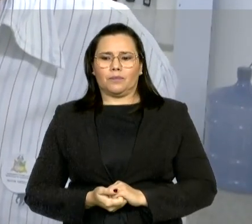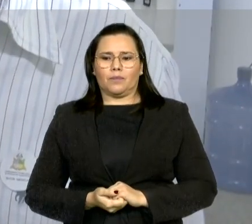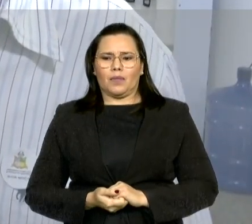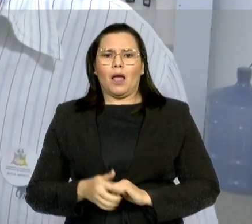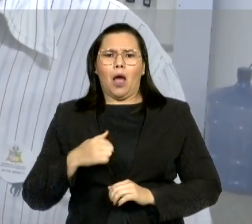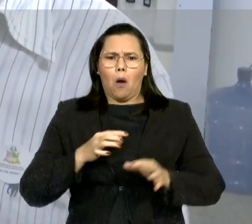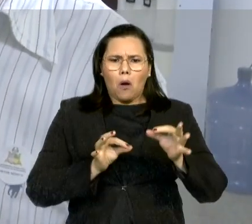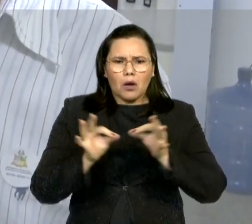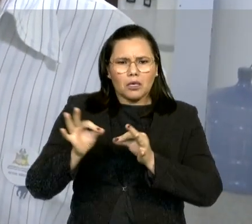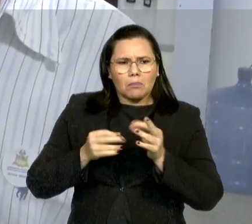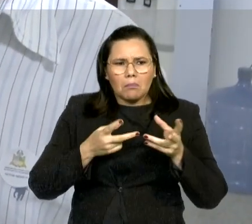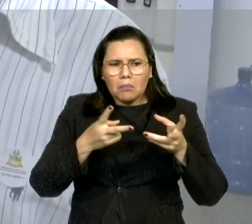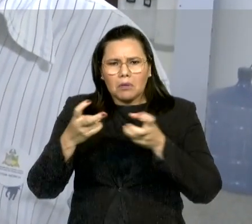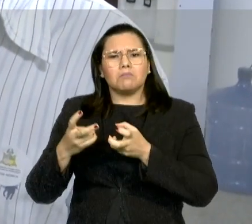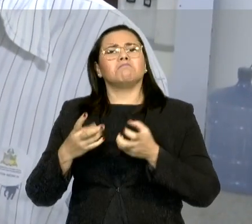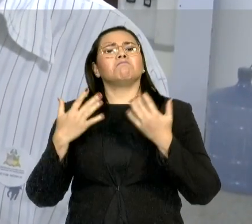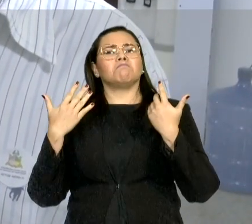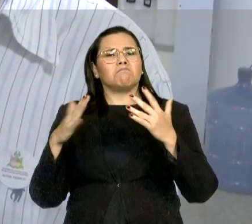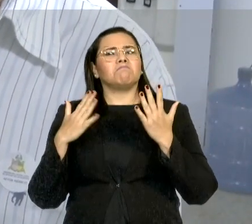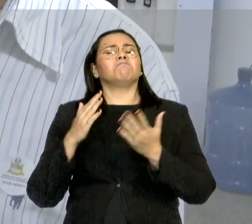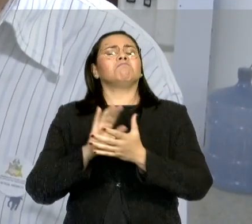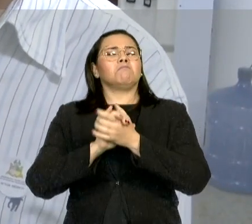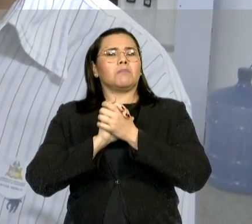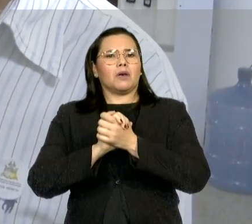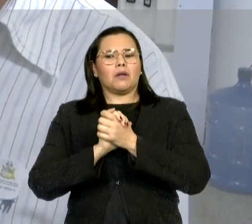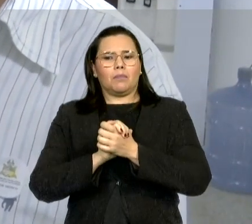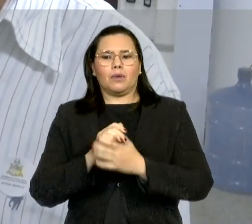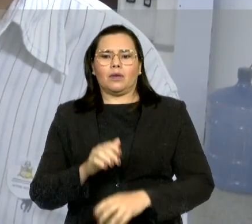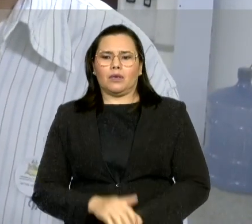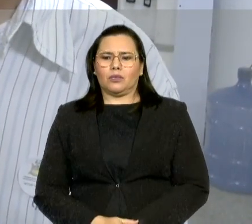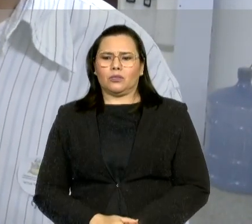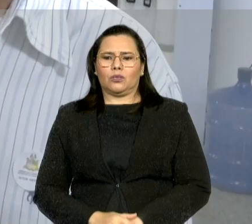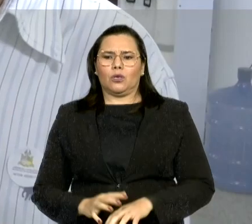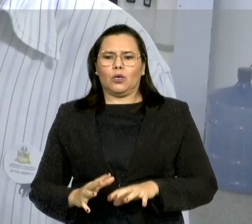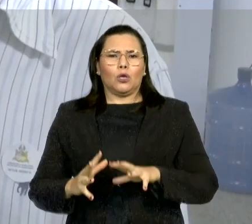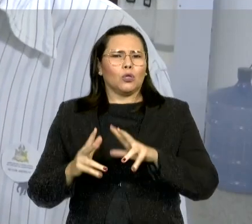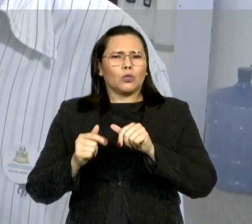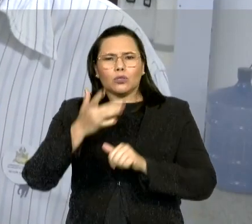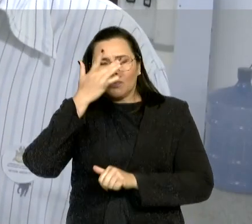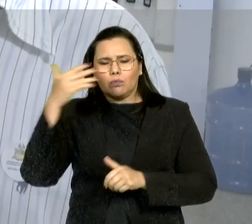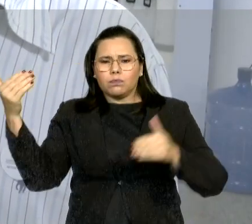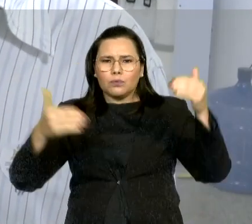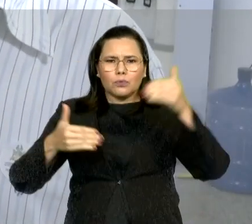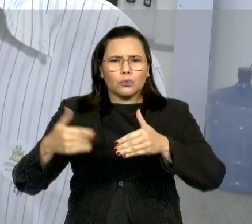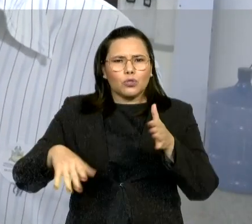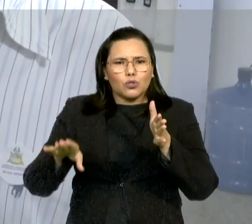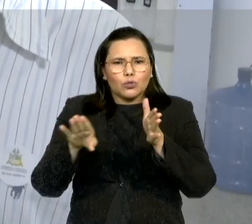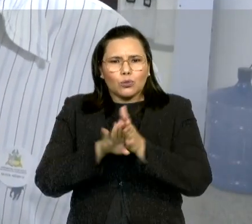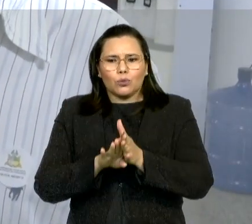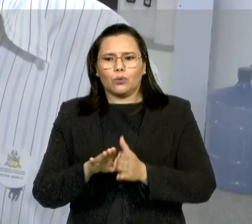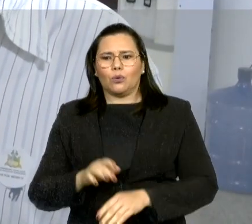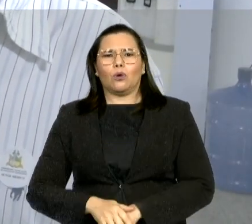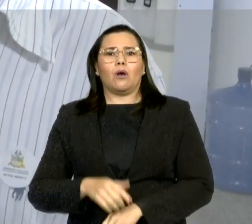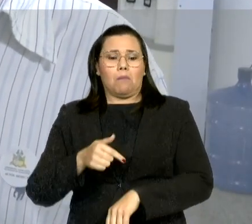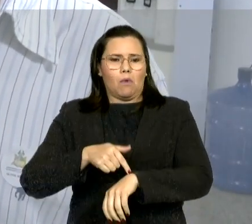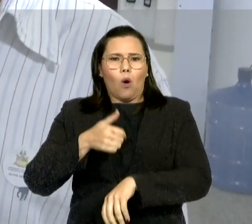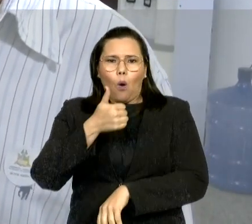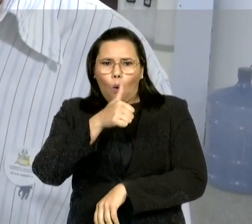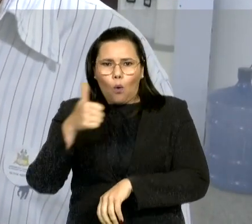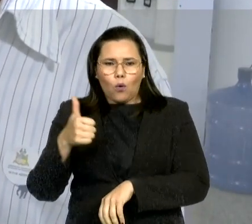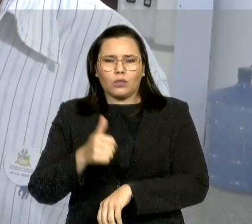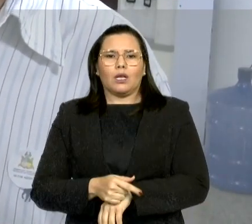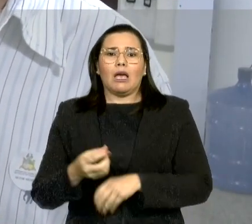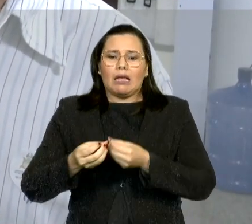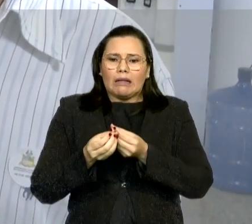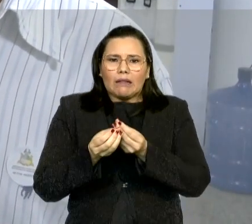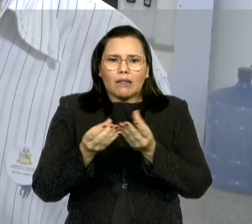organização aqui está de parabéns, né? Foi o atendimento, atendeu todas as pessoas que chegaram aqui. Chegamos aqui às 11 horas e foram